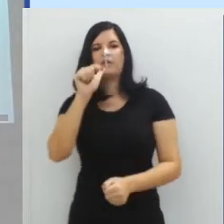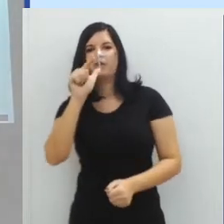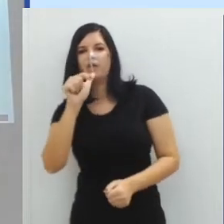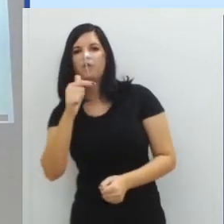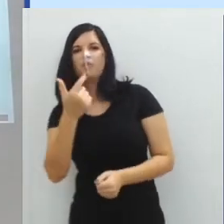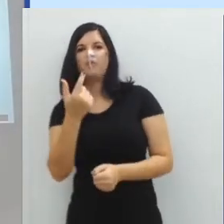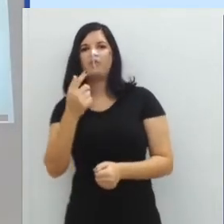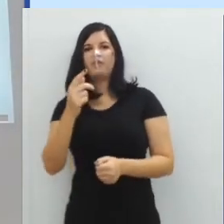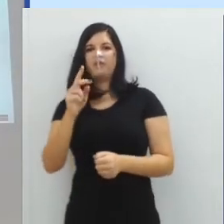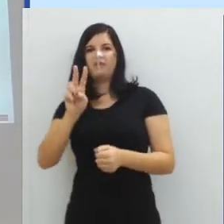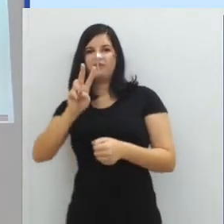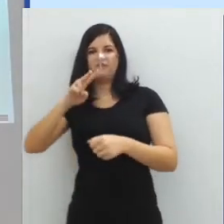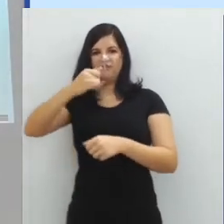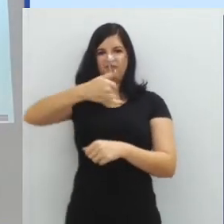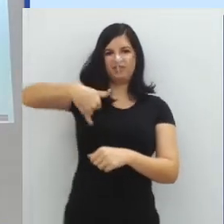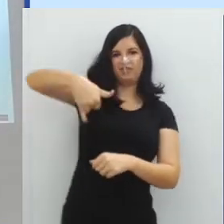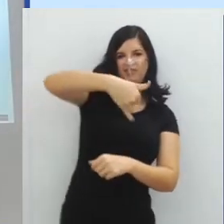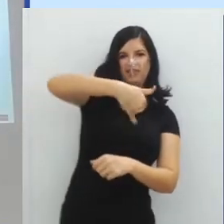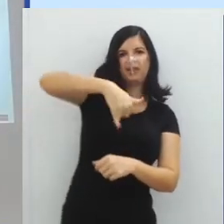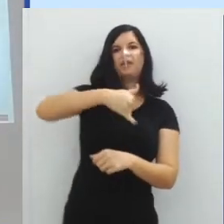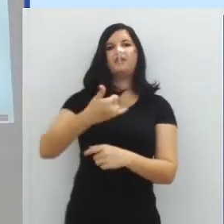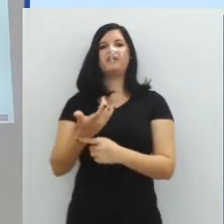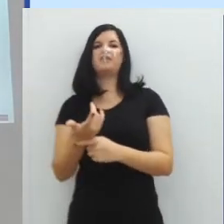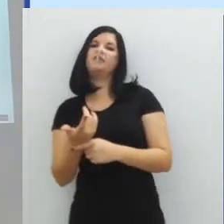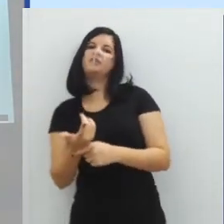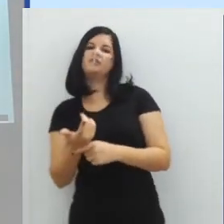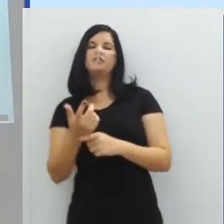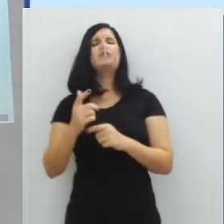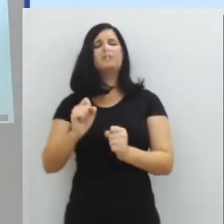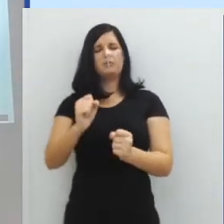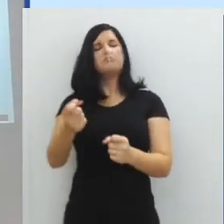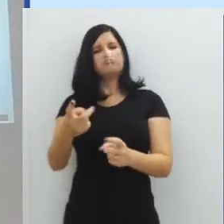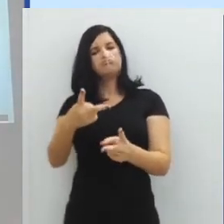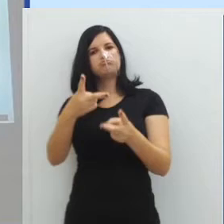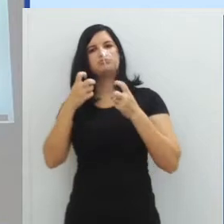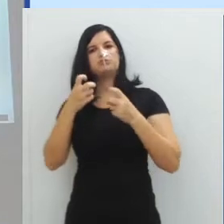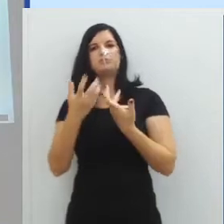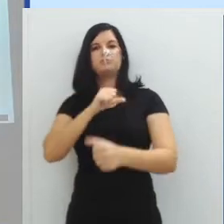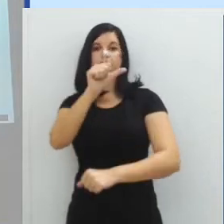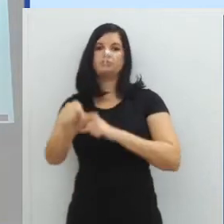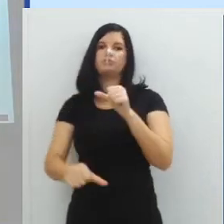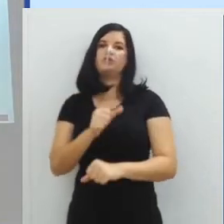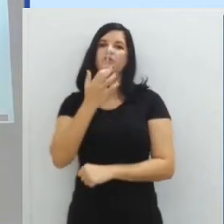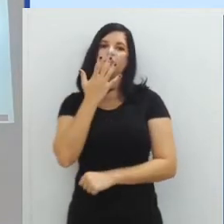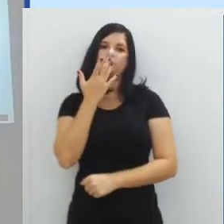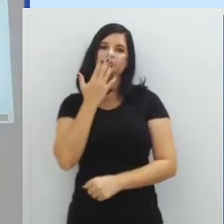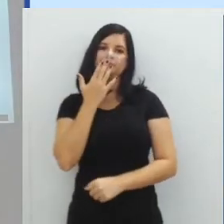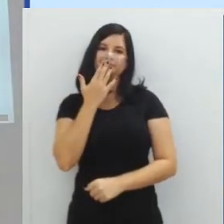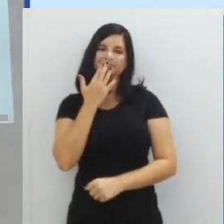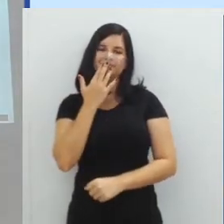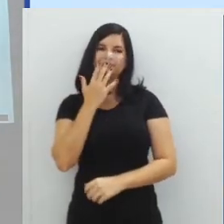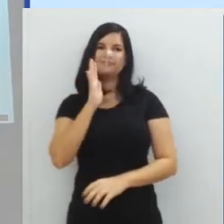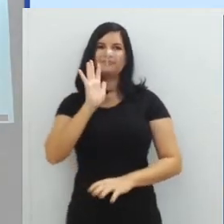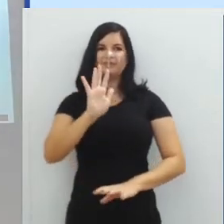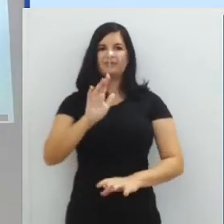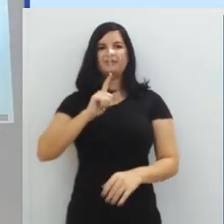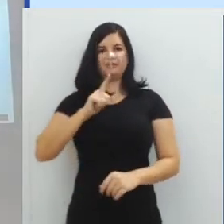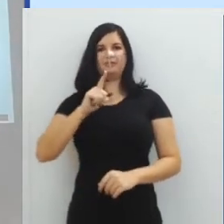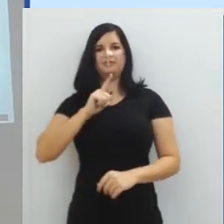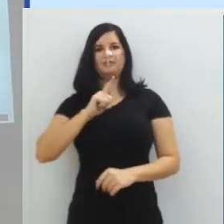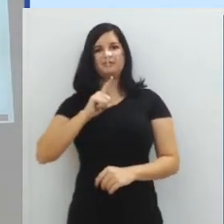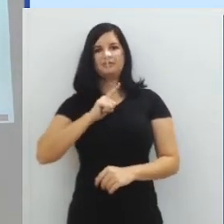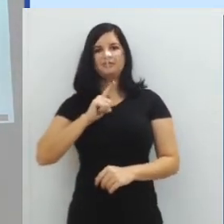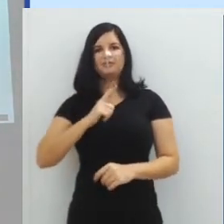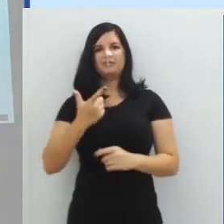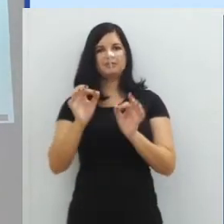água sanitária. E com isso você pode observar essas mudanças de cores e a gente vai ter